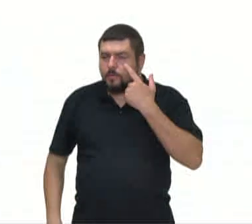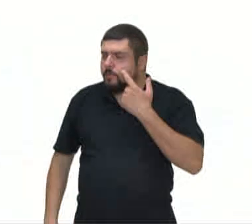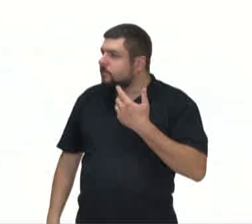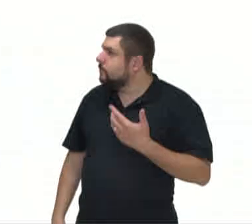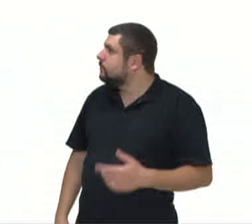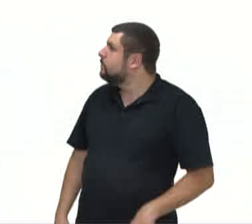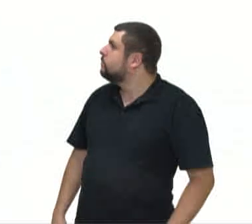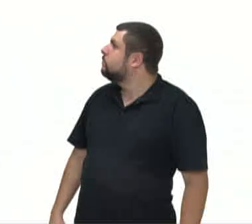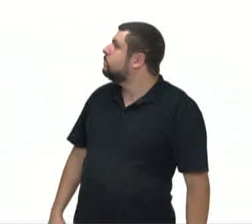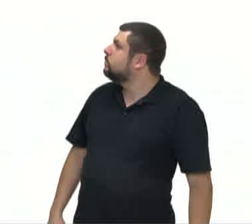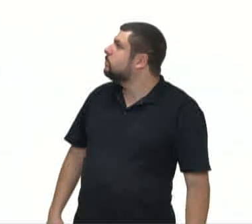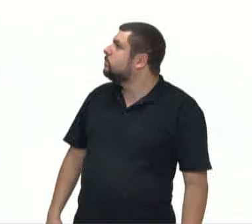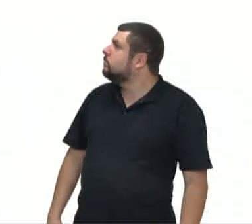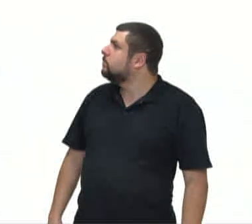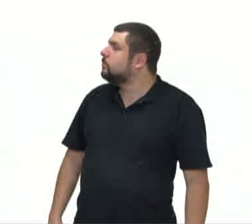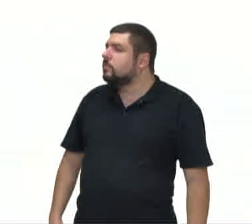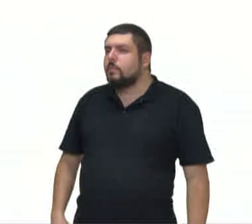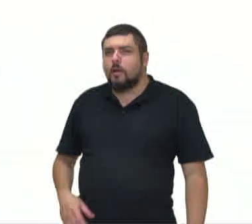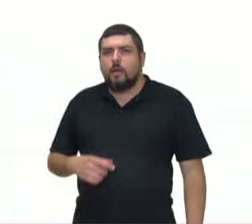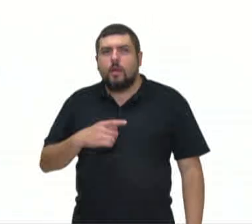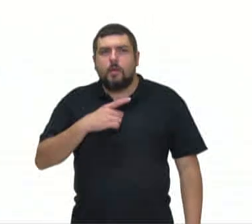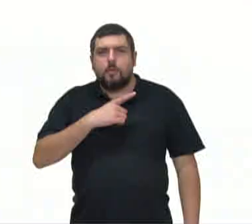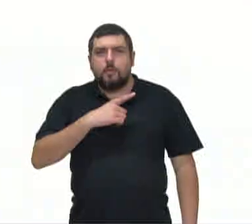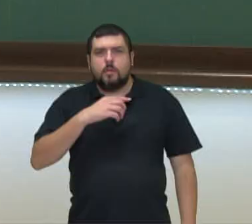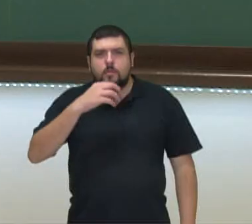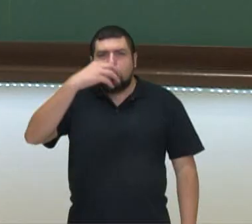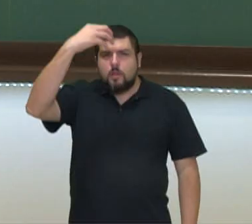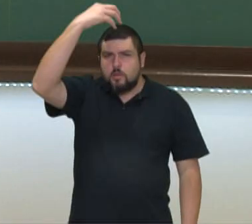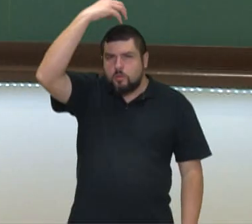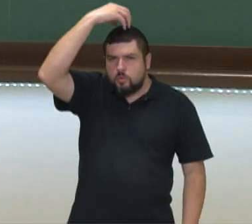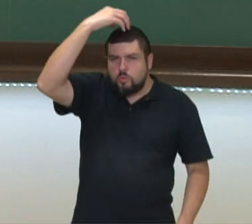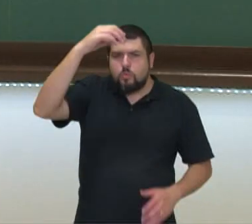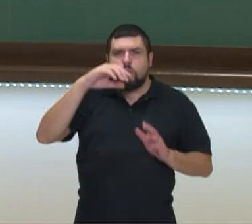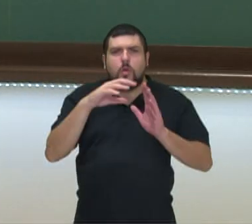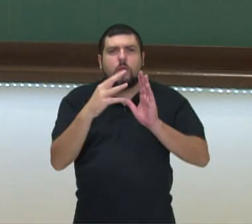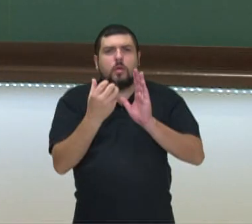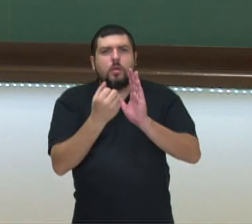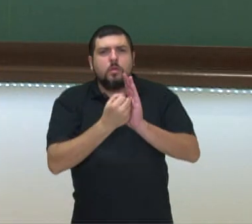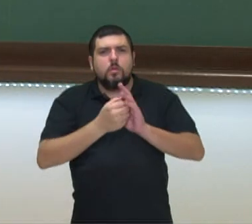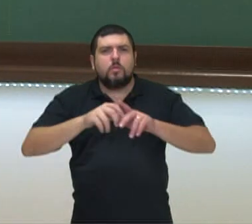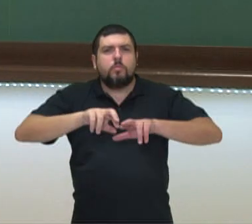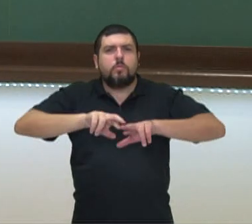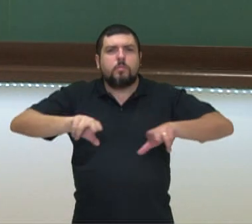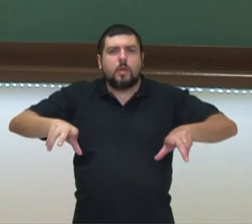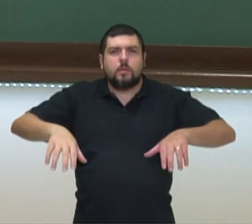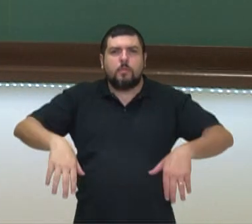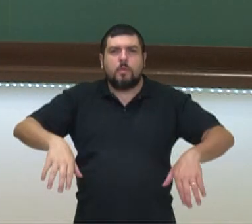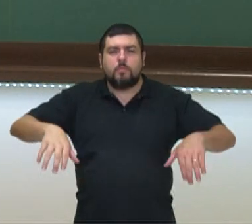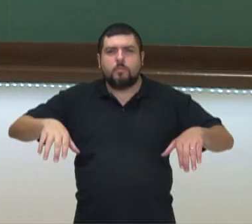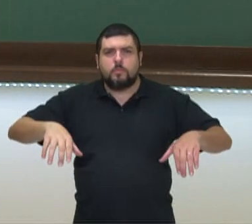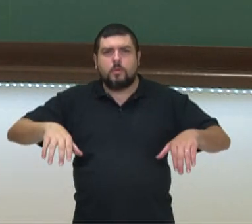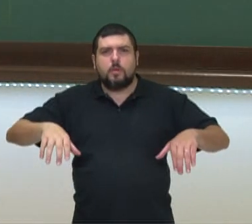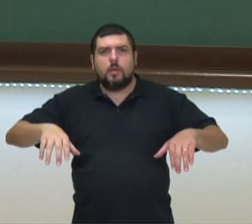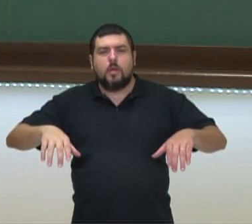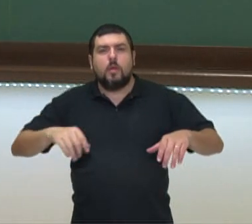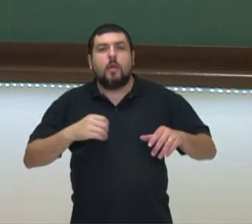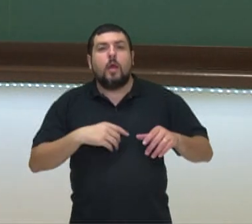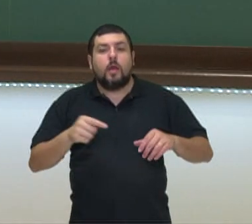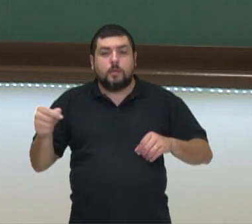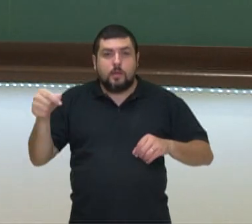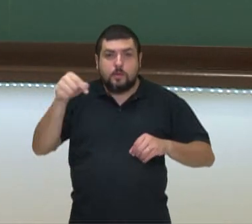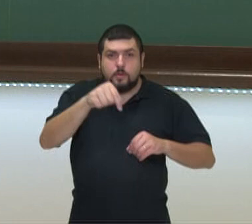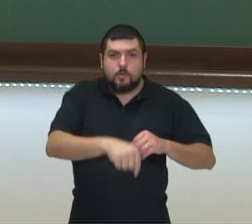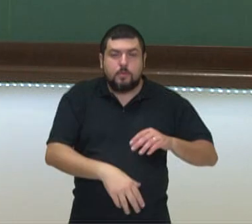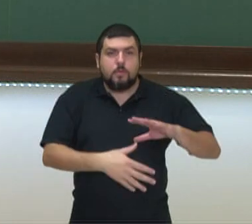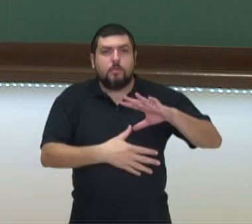traz, né, a coroa, traz os símbolos da monarquia para mostrar que era algo, né, que tinha o respaldo da